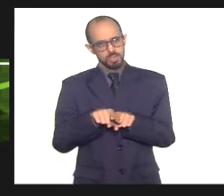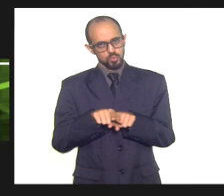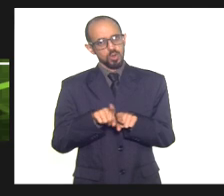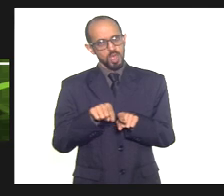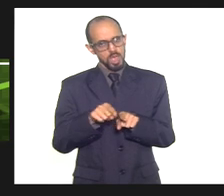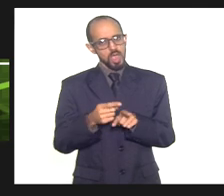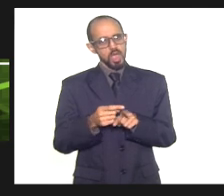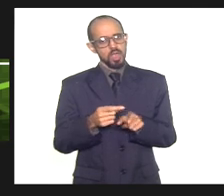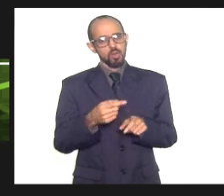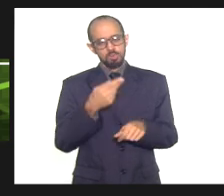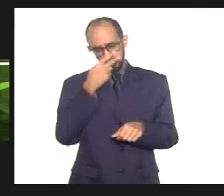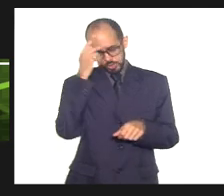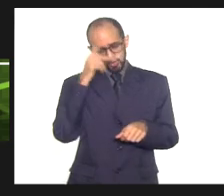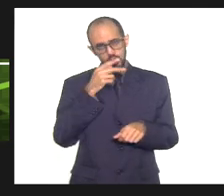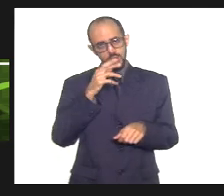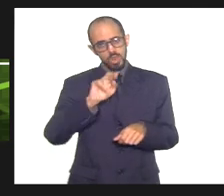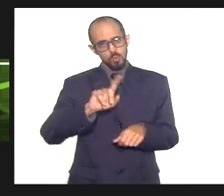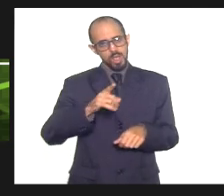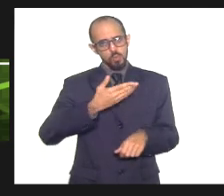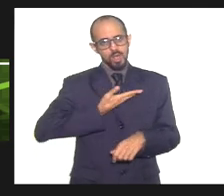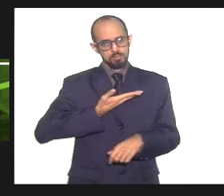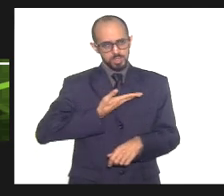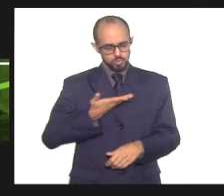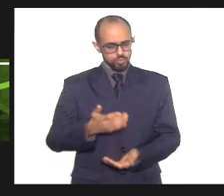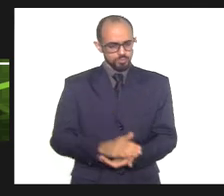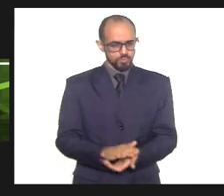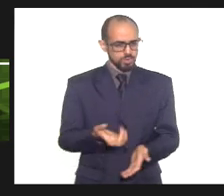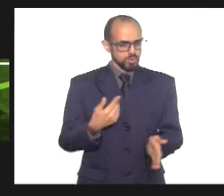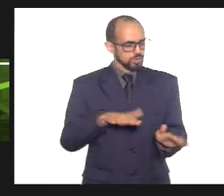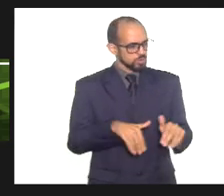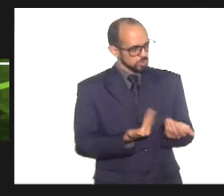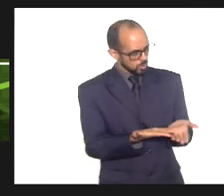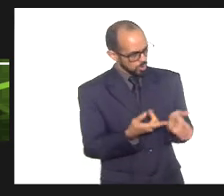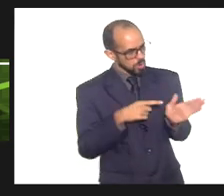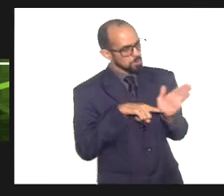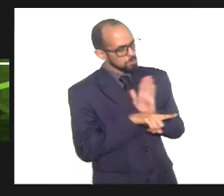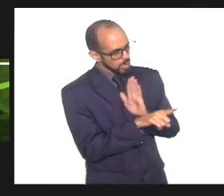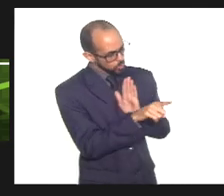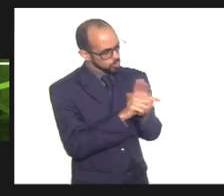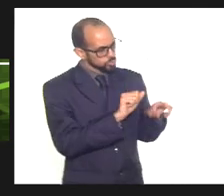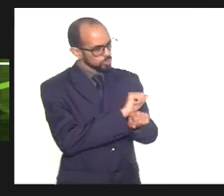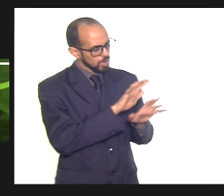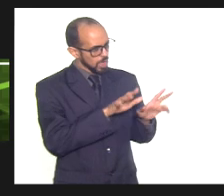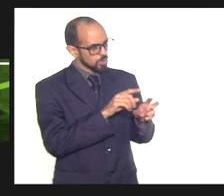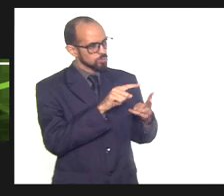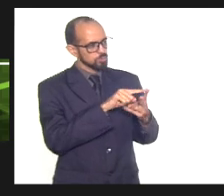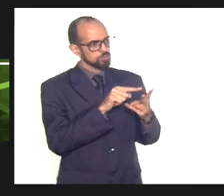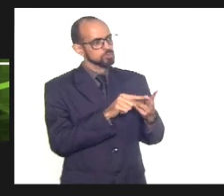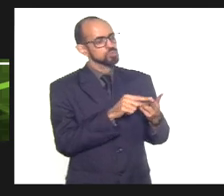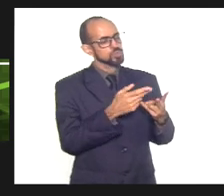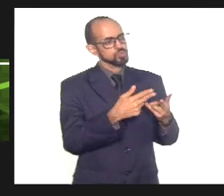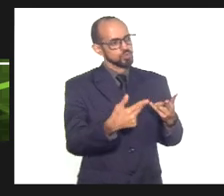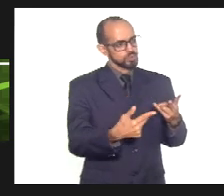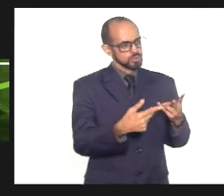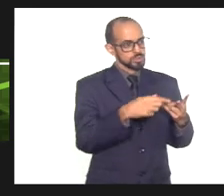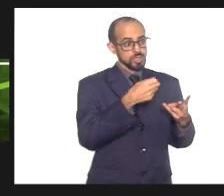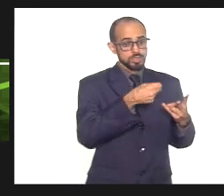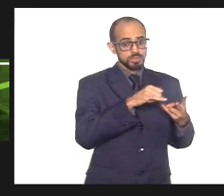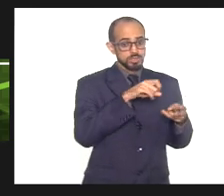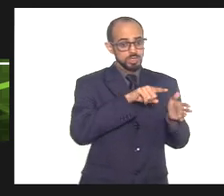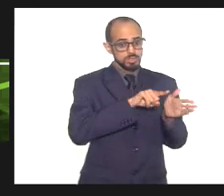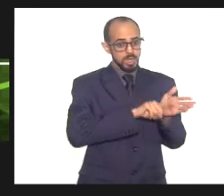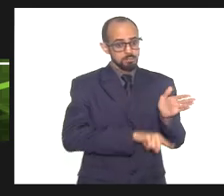Eu pergunto à doutora Márcia Loureiro, uma pergunta aberta em duas. Se esse abatimento